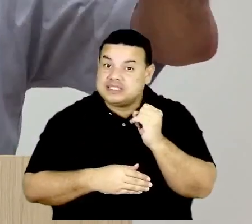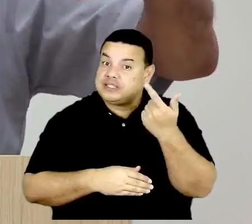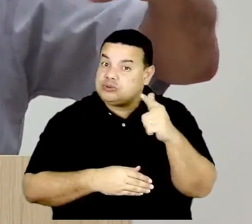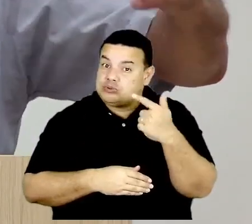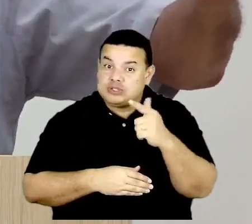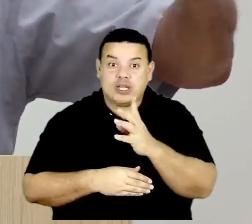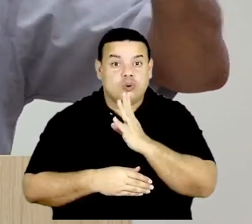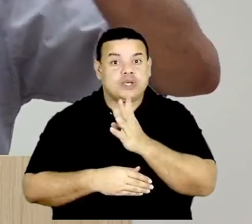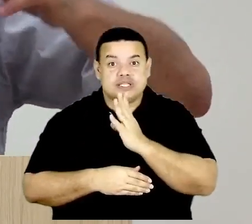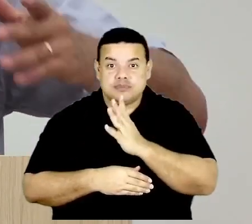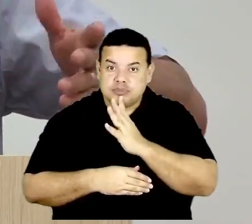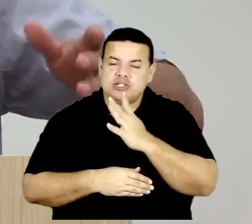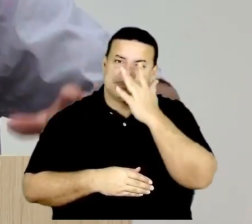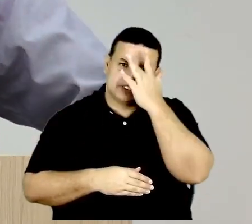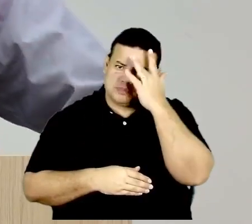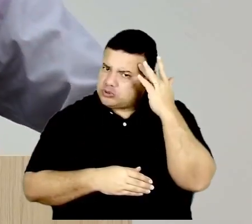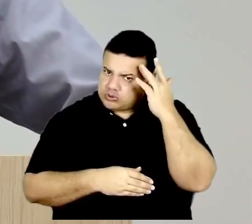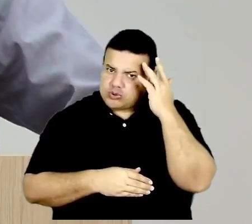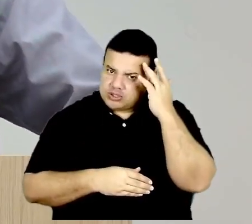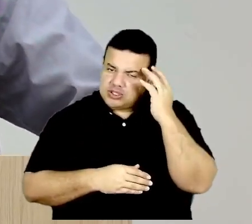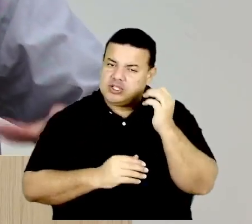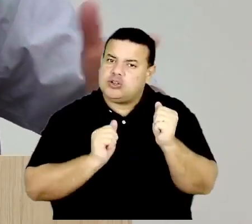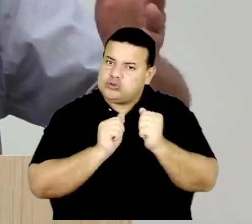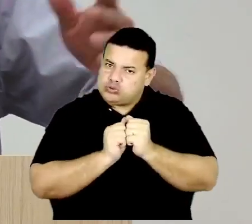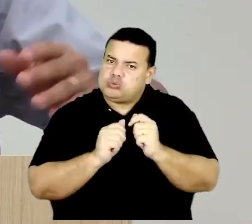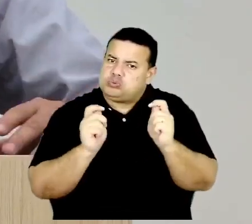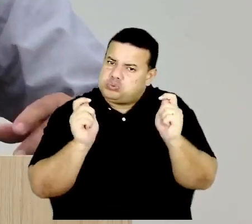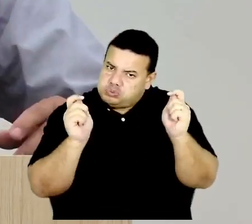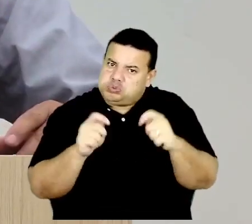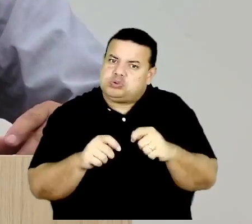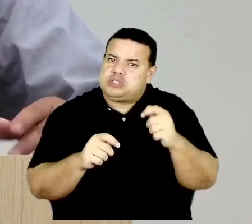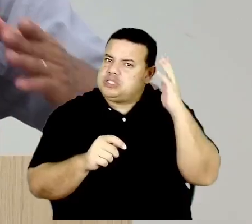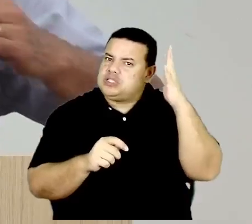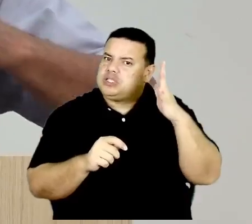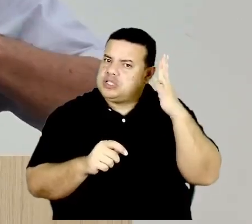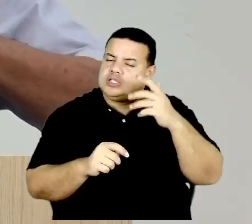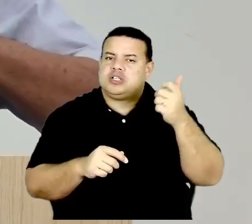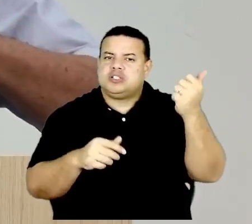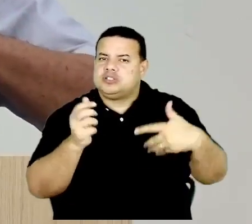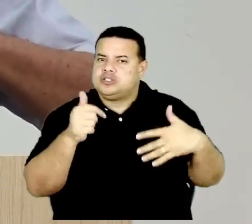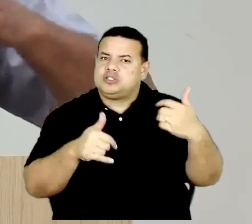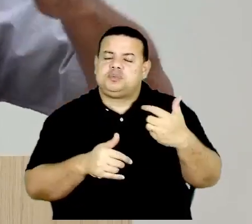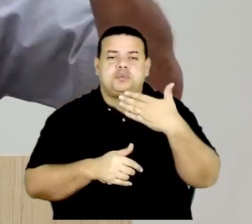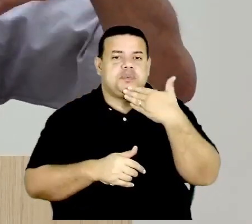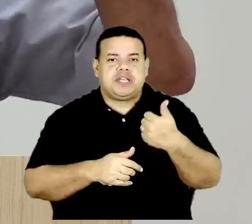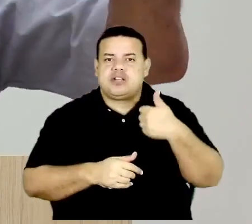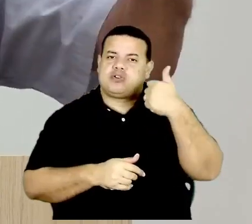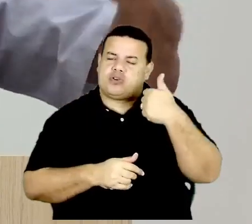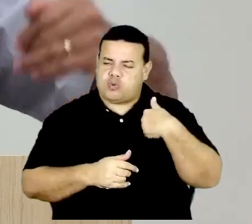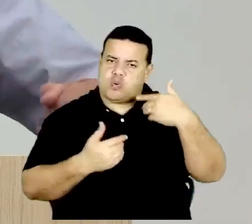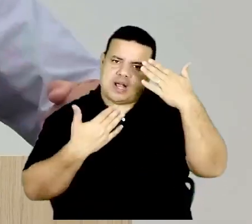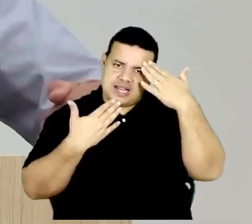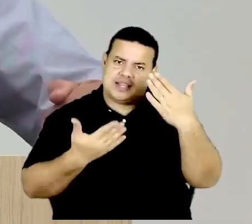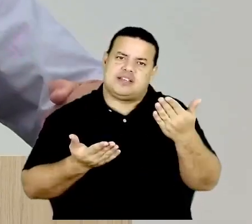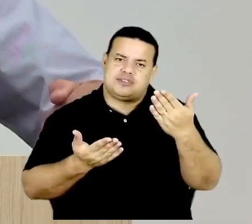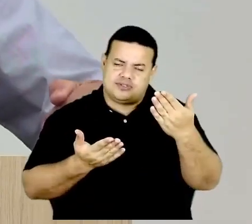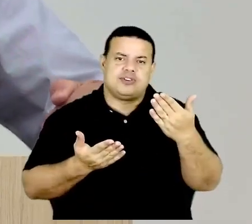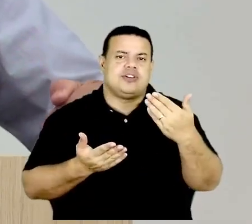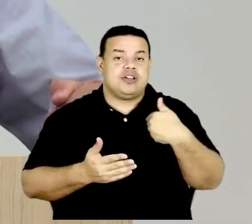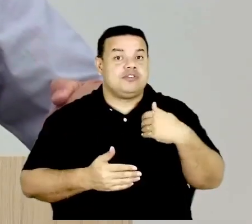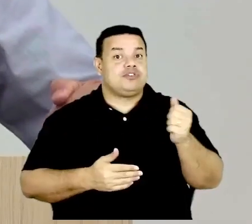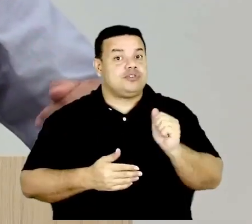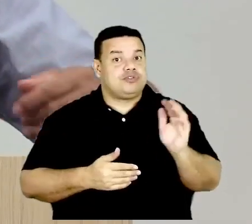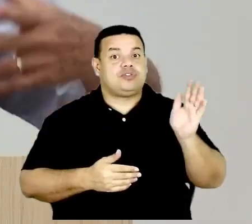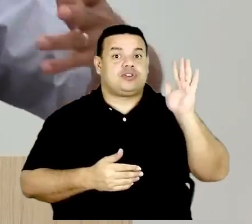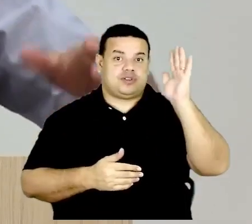que me sucederem aqui, se puderem até fazer uma explanação melhor, eu agradeço, né? Vou enriquecer mais o meu conhecimento sobre